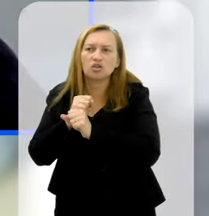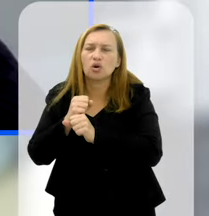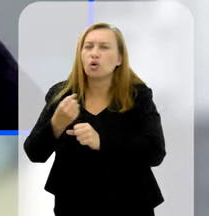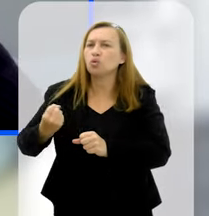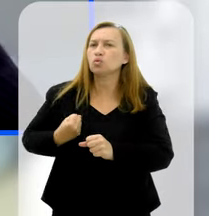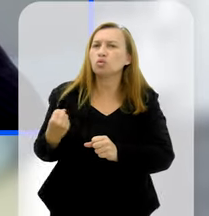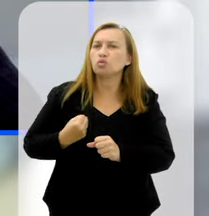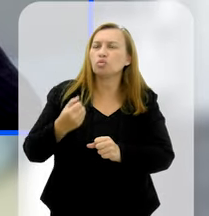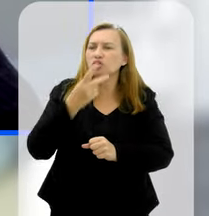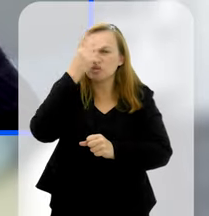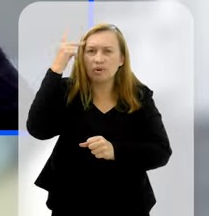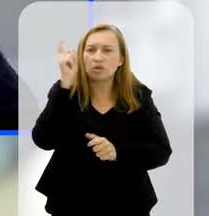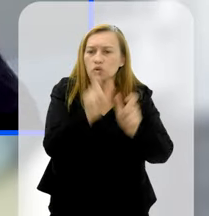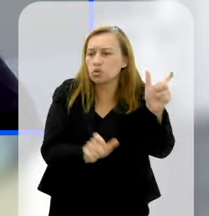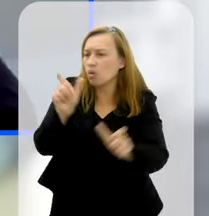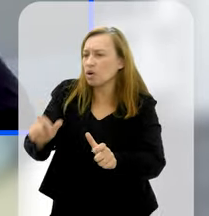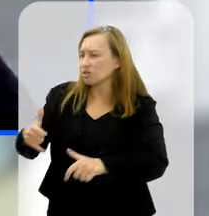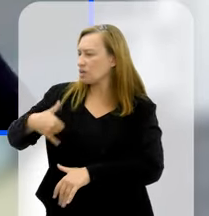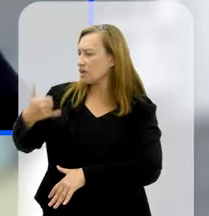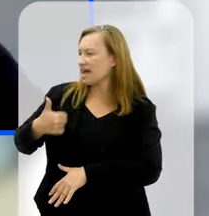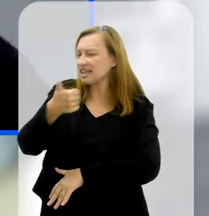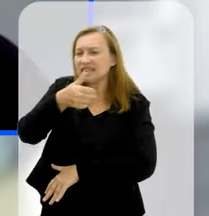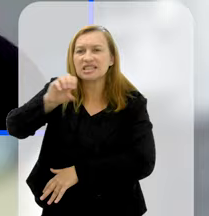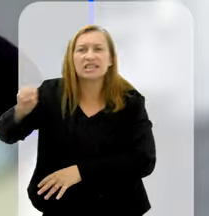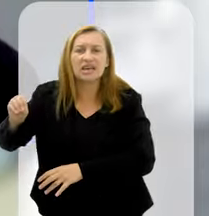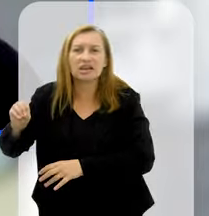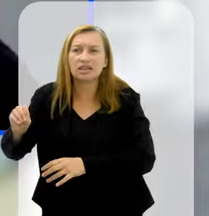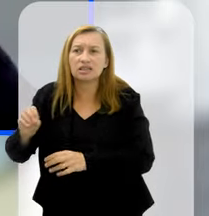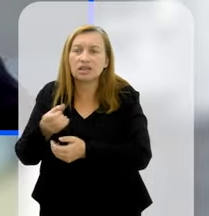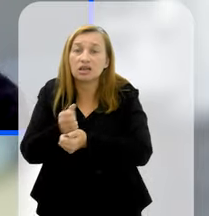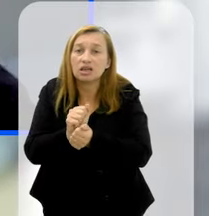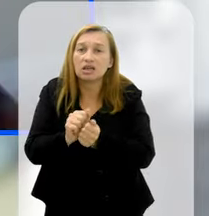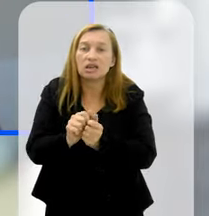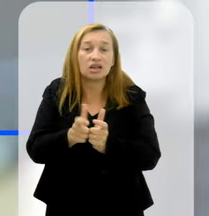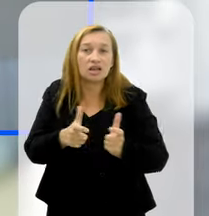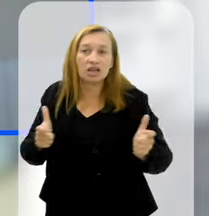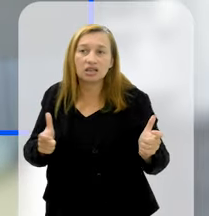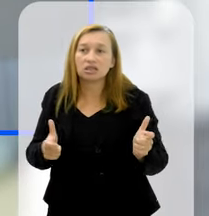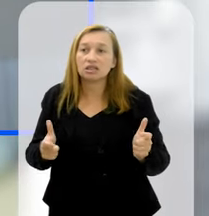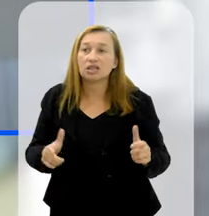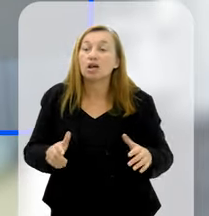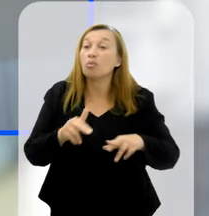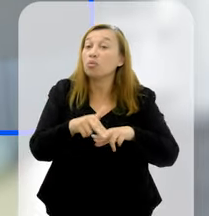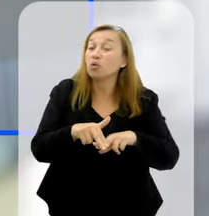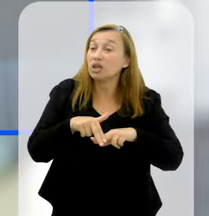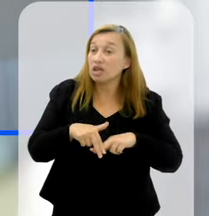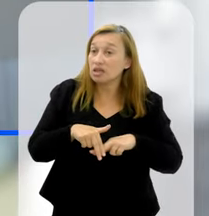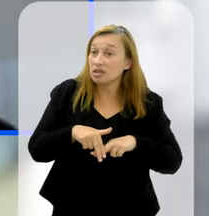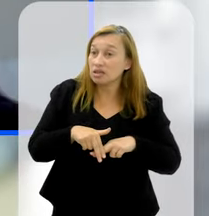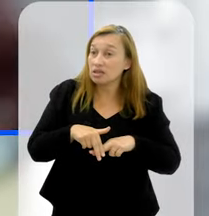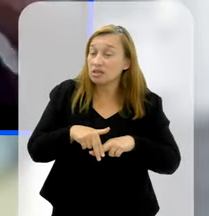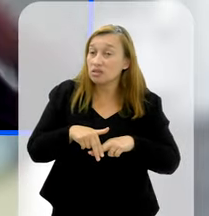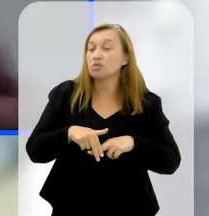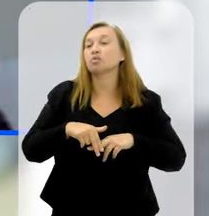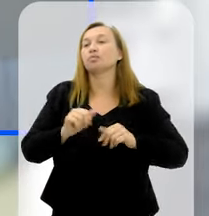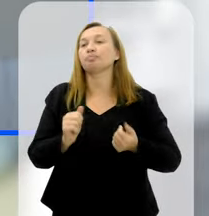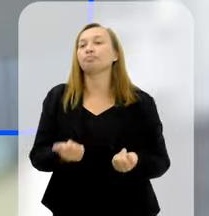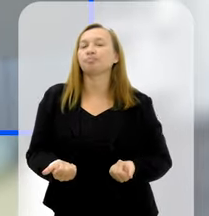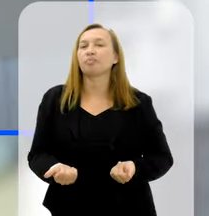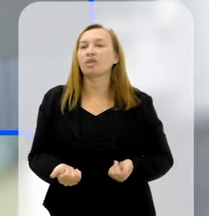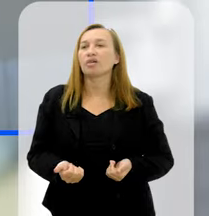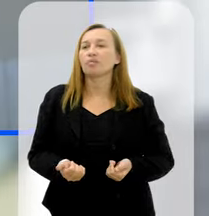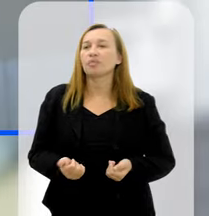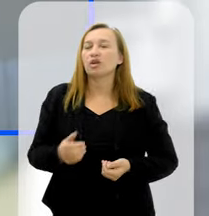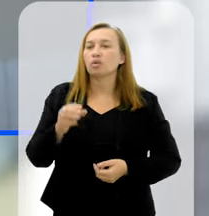de centenários no Brasil se amplia de uma forma muito intensa. E é por isso que aqui na UNAT e nos